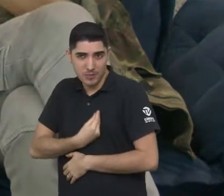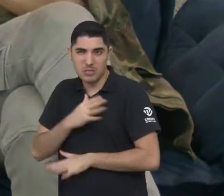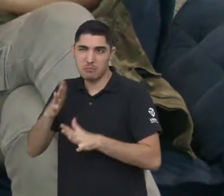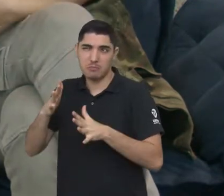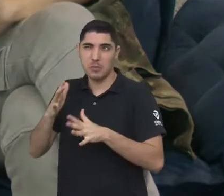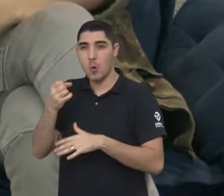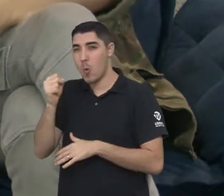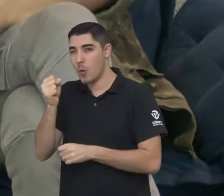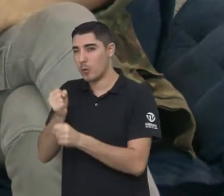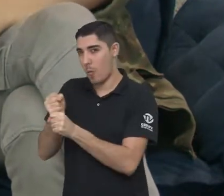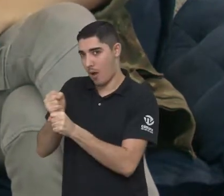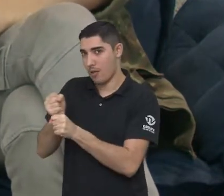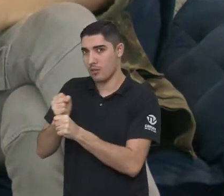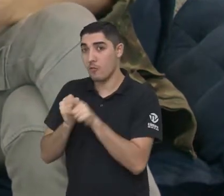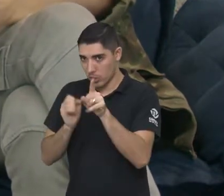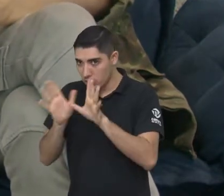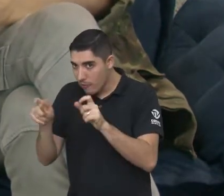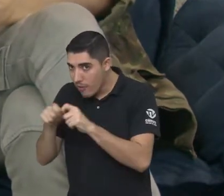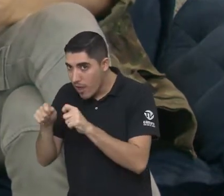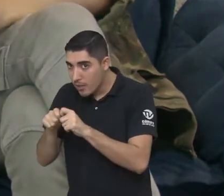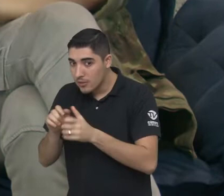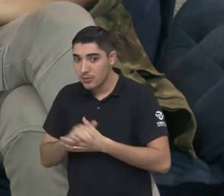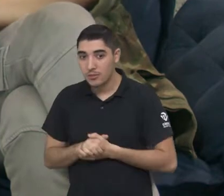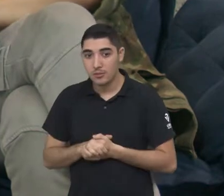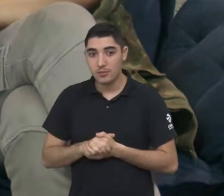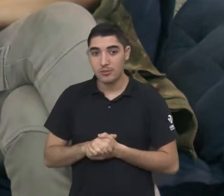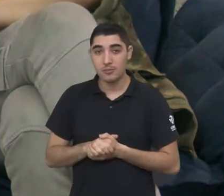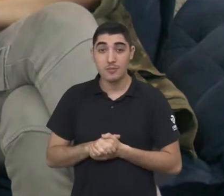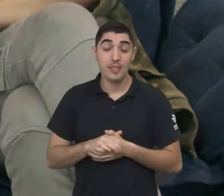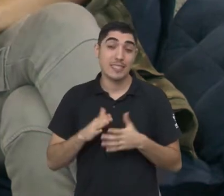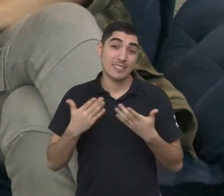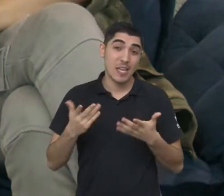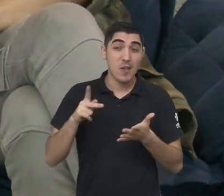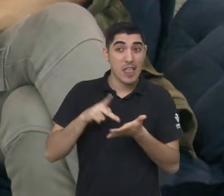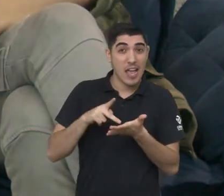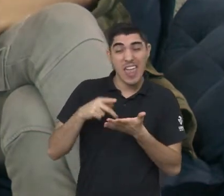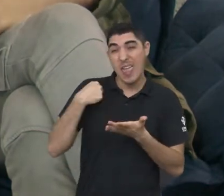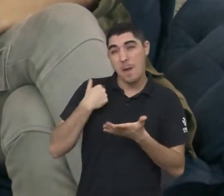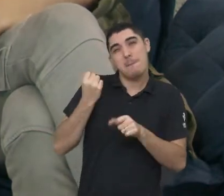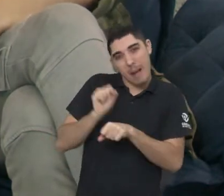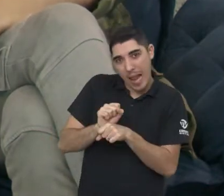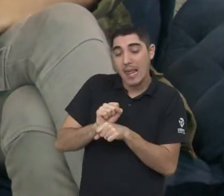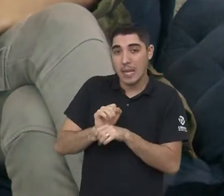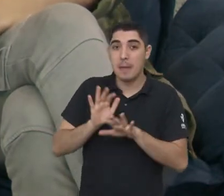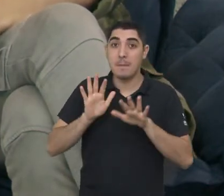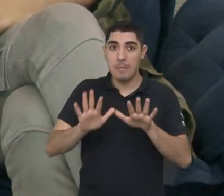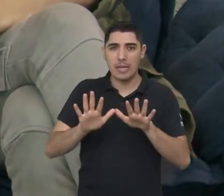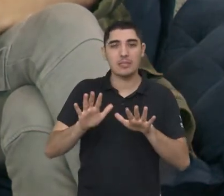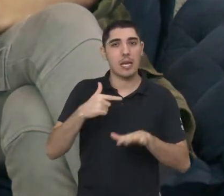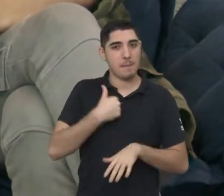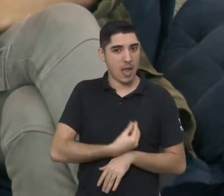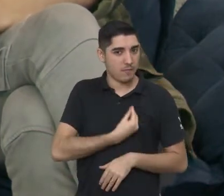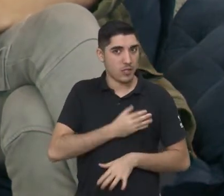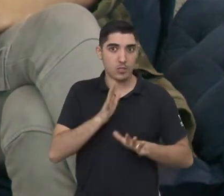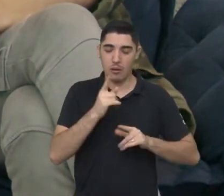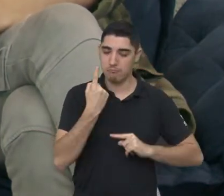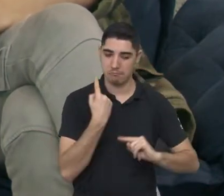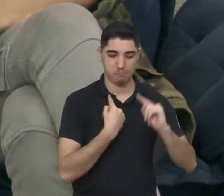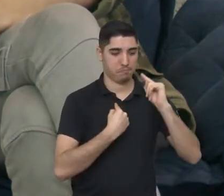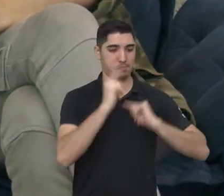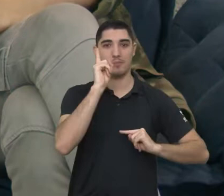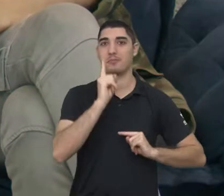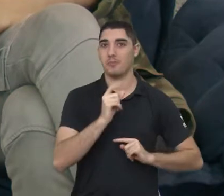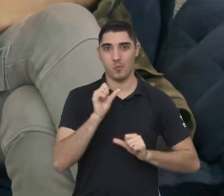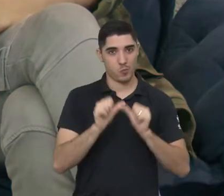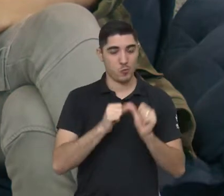mais ou menos quase uns 8 anos. E você já fez? Faz? Na verdade não faço mais, mas fez toda a diferença na minha